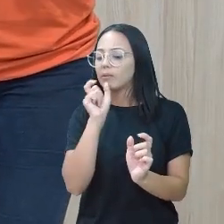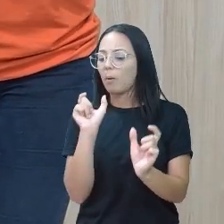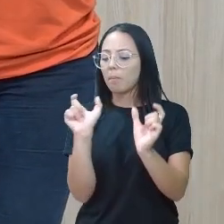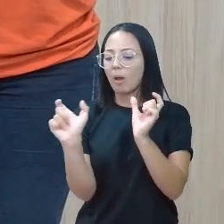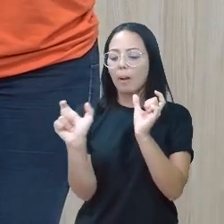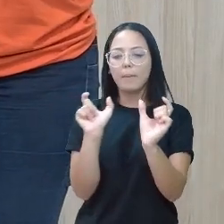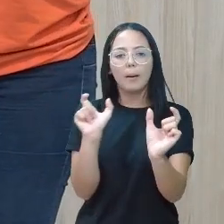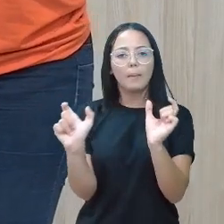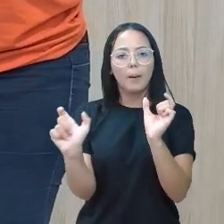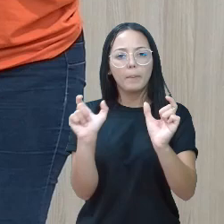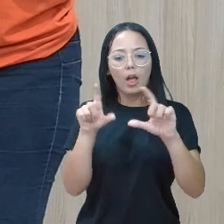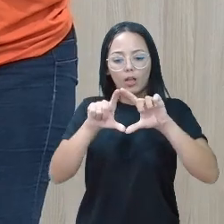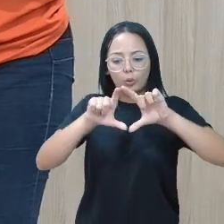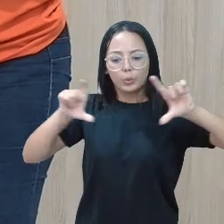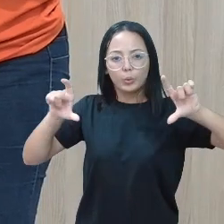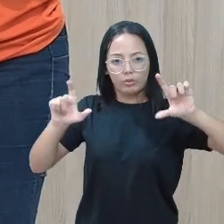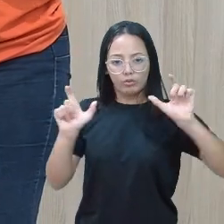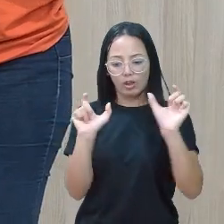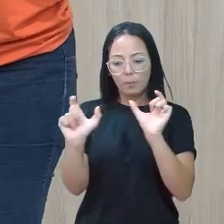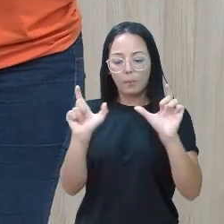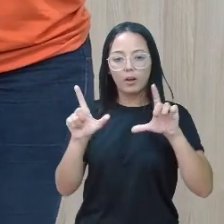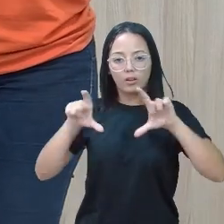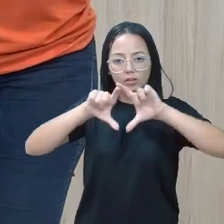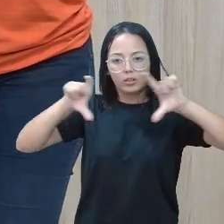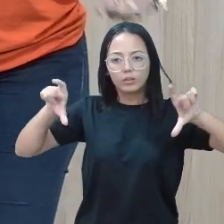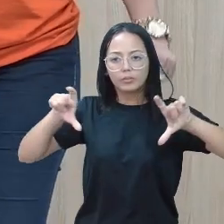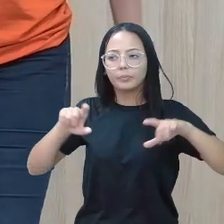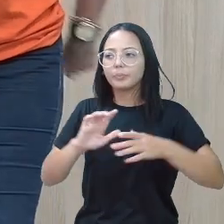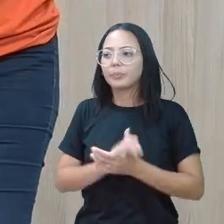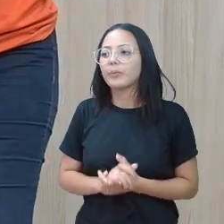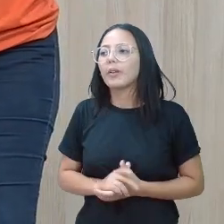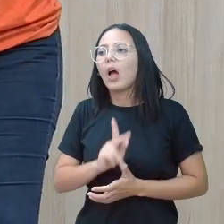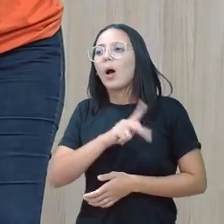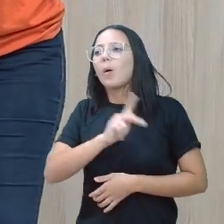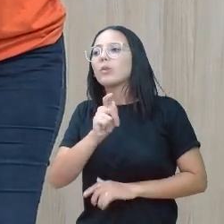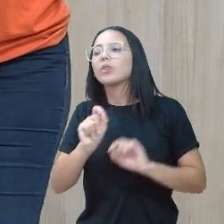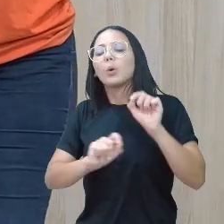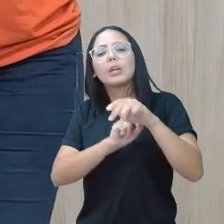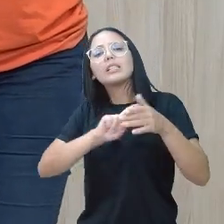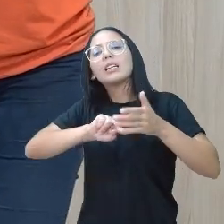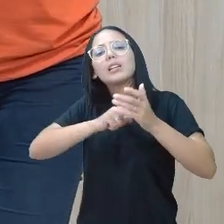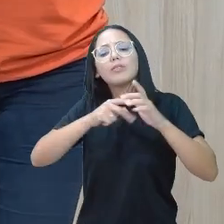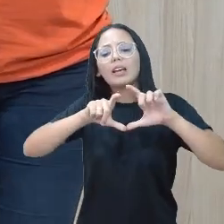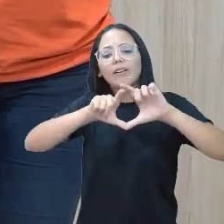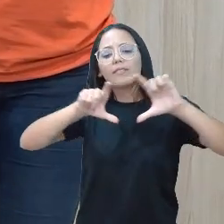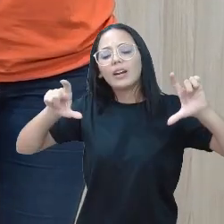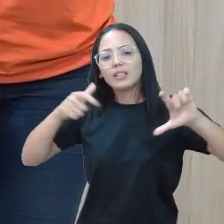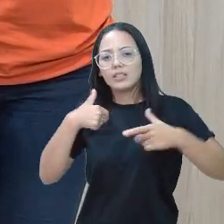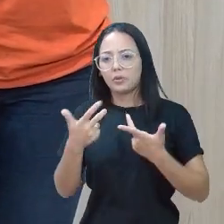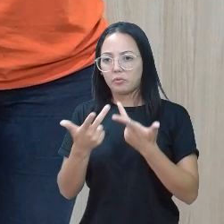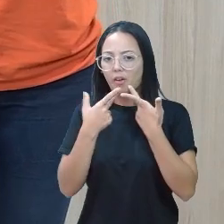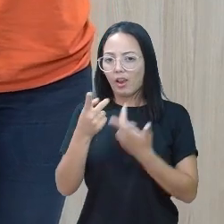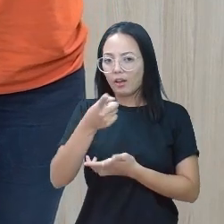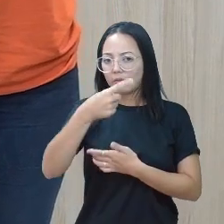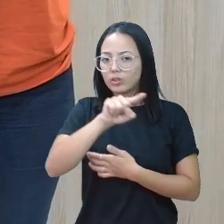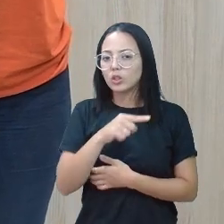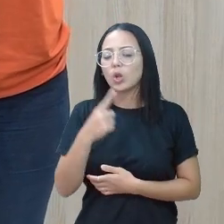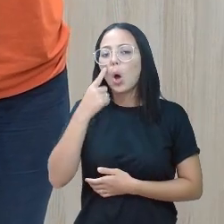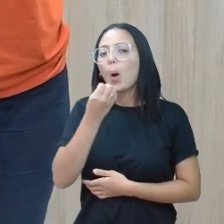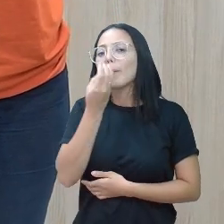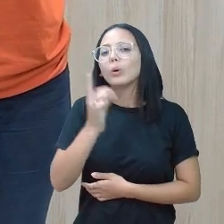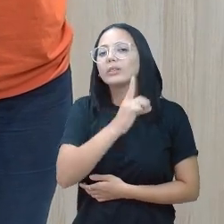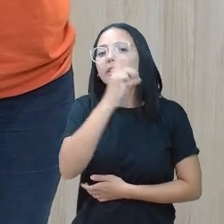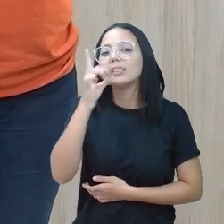de uma oração. Professora Zaidan, e o que é frase? Se eu disser assim para vocês, bom